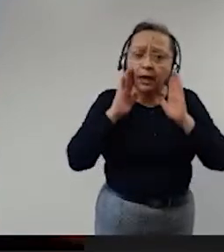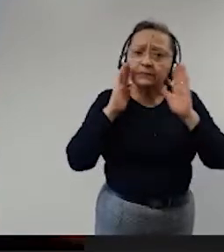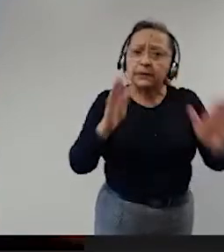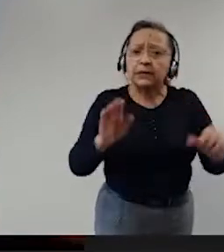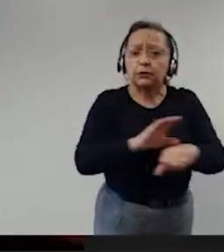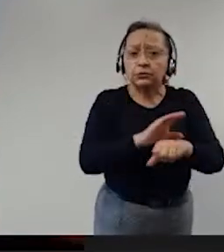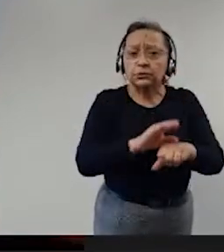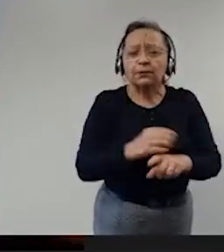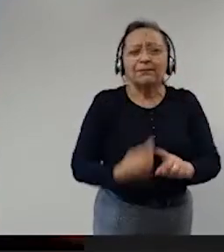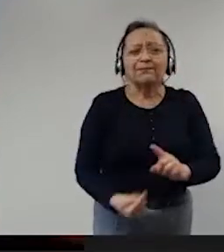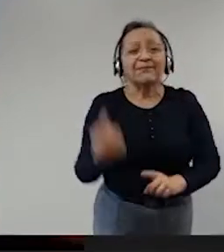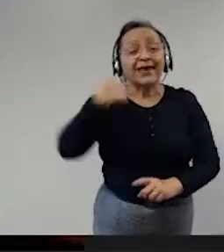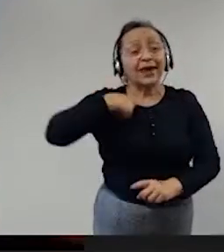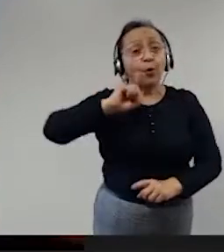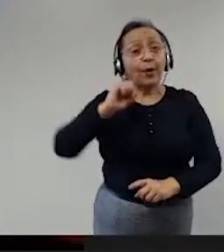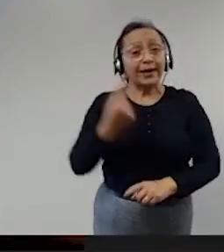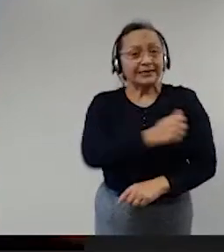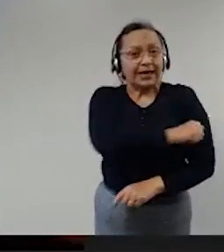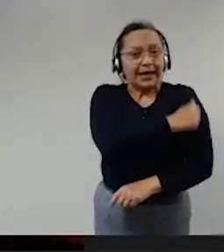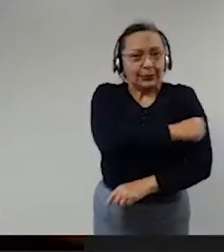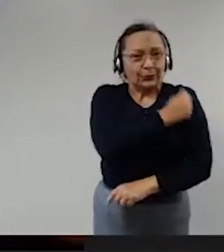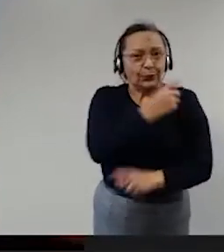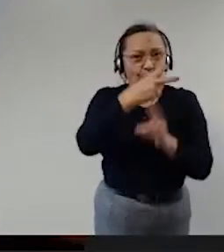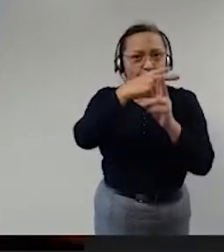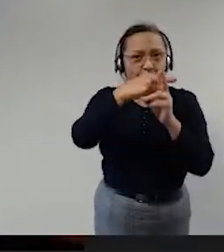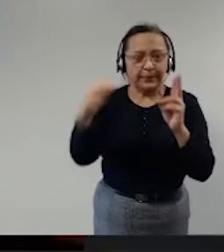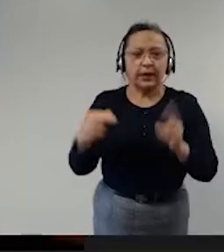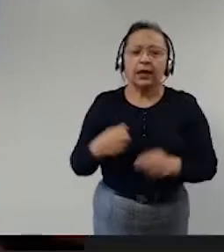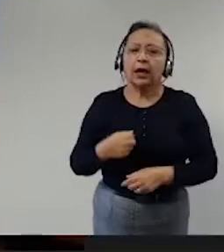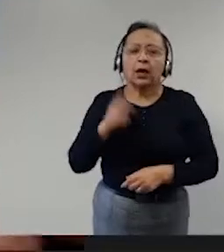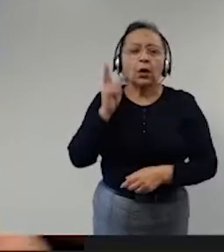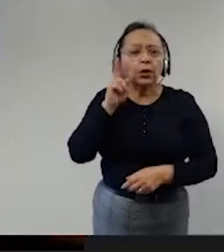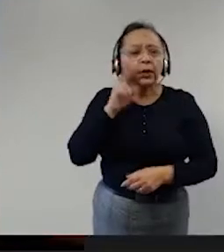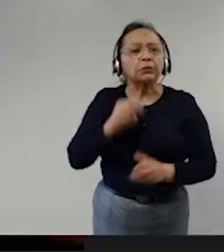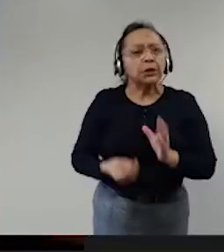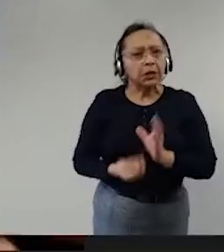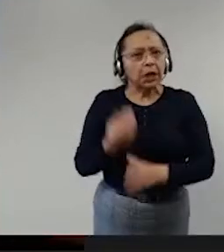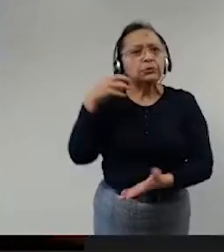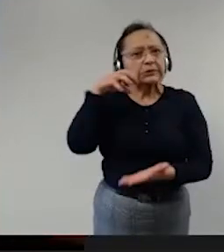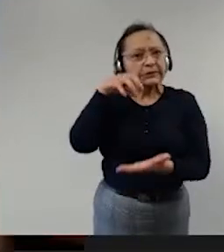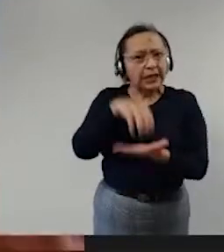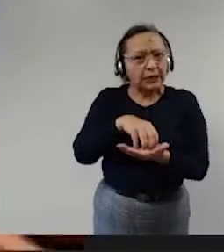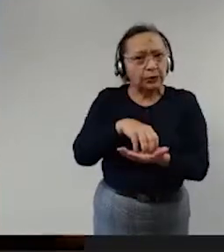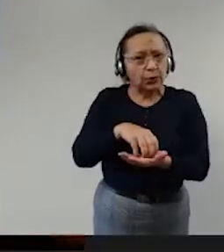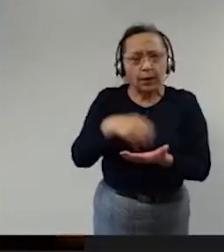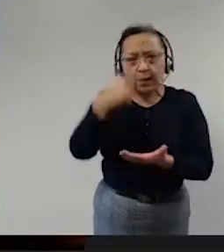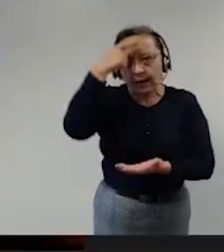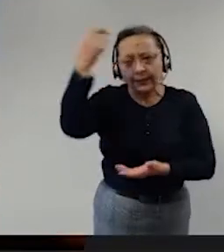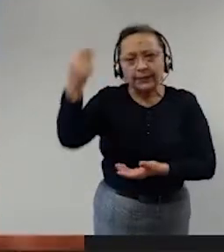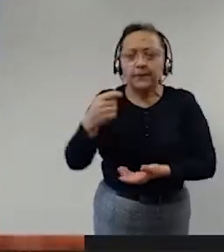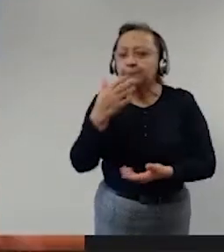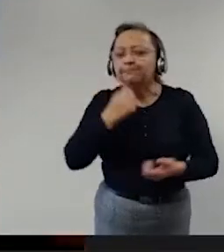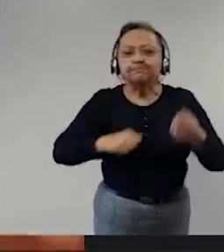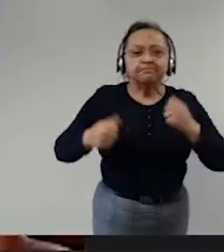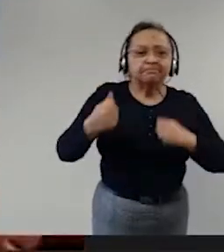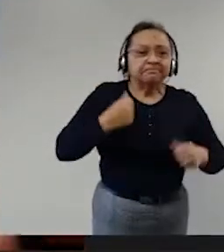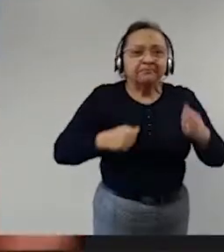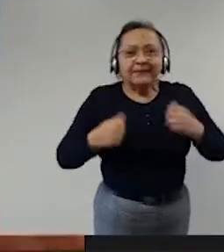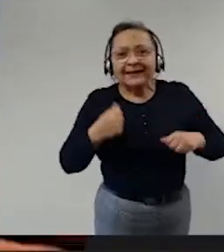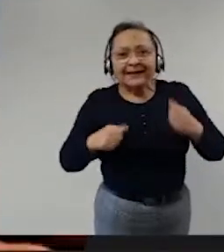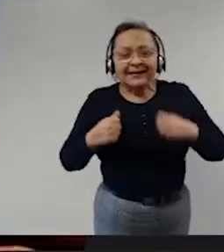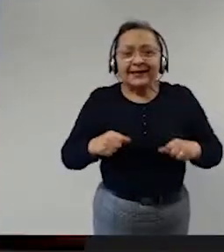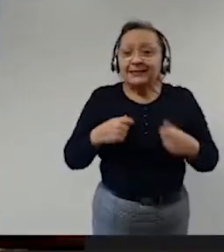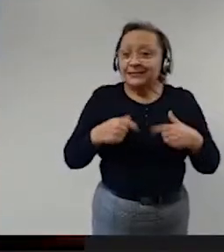na UNB, que fundei o centro acadêmico, eu me lembro com uma muita ânsia de pegar a vida completamente